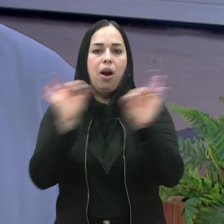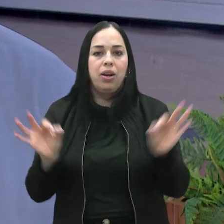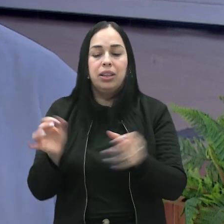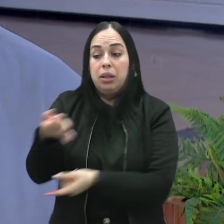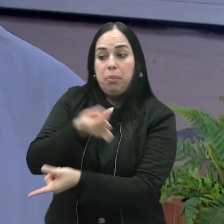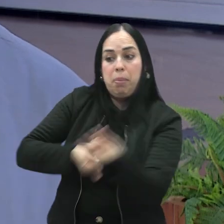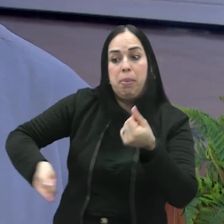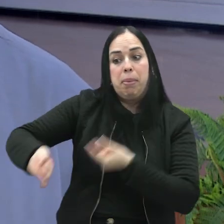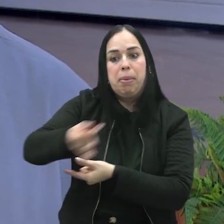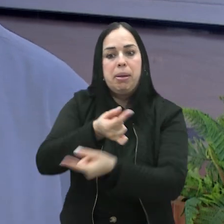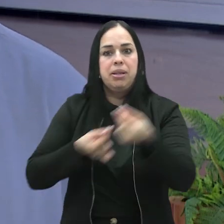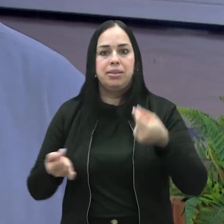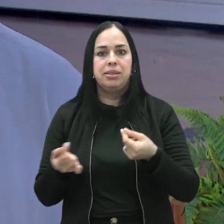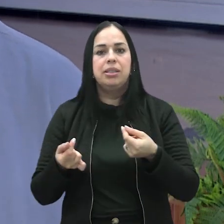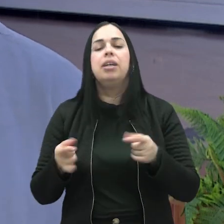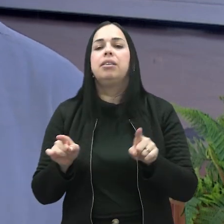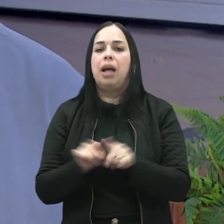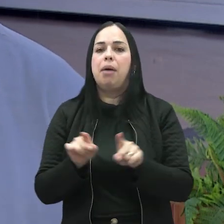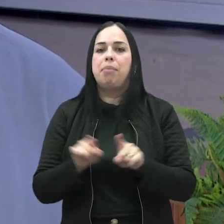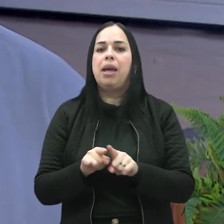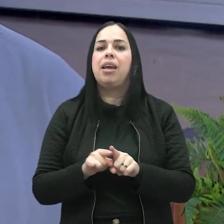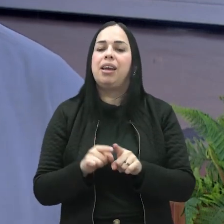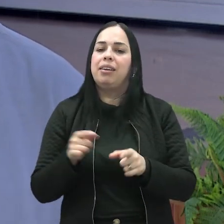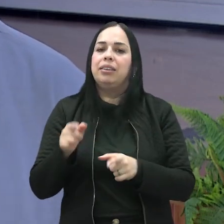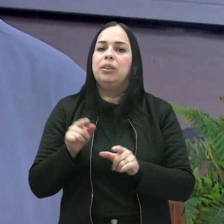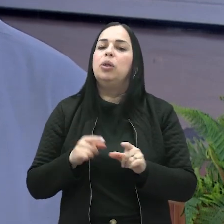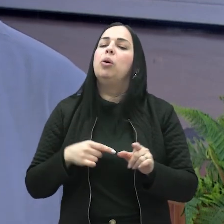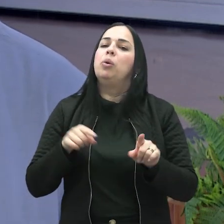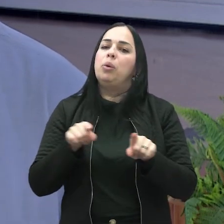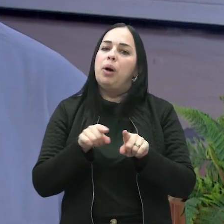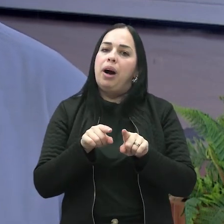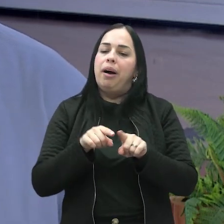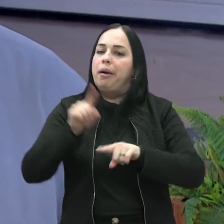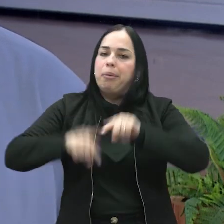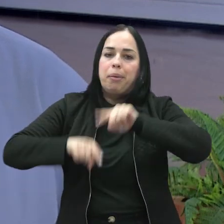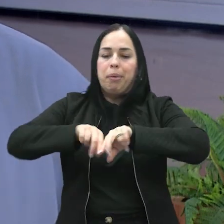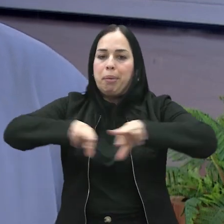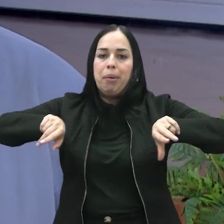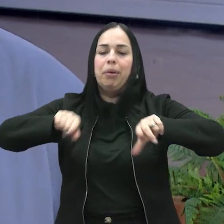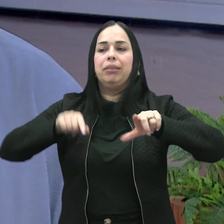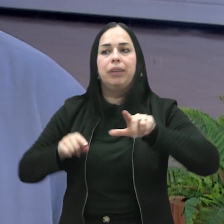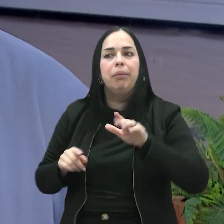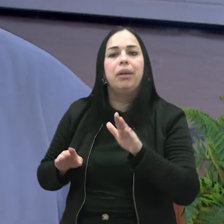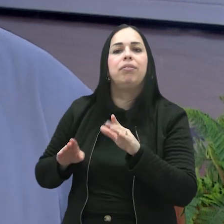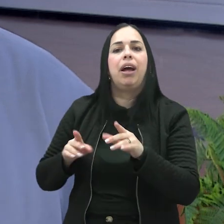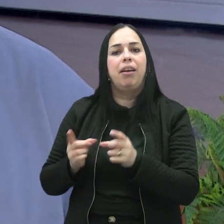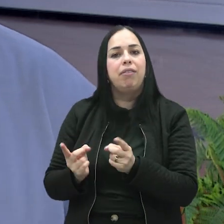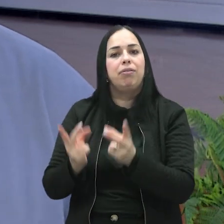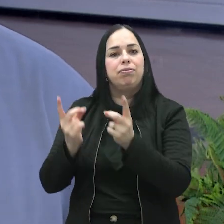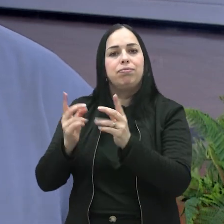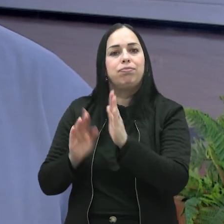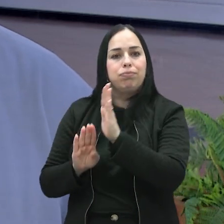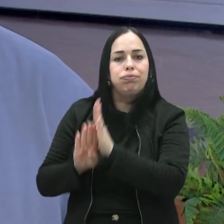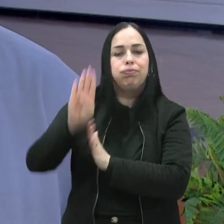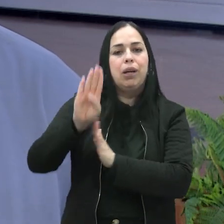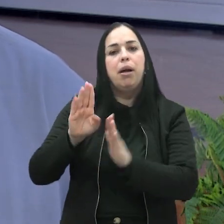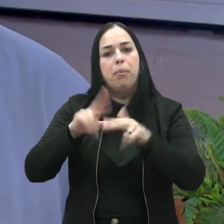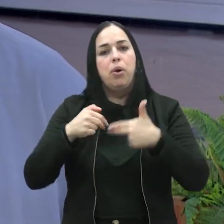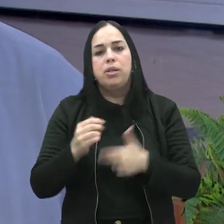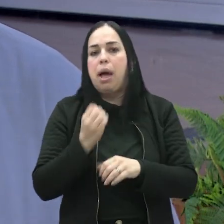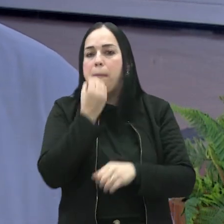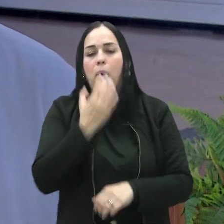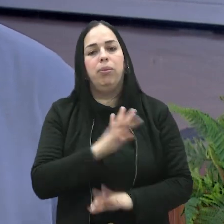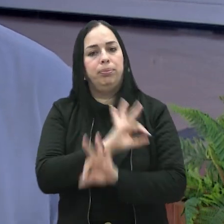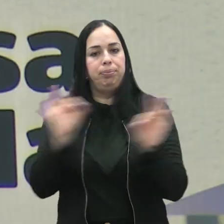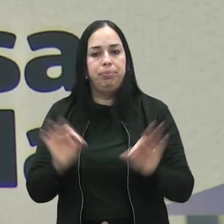isso é tudo de bom. Além do o PIB, né? Vai realmente movimentar a economia e o PIB vai aumentar por causa disso, né? Então